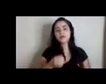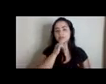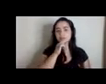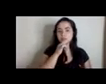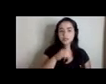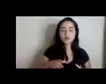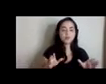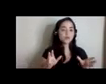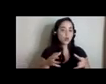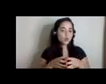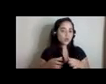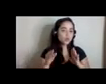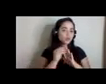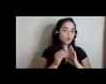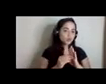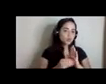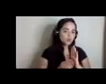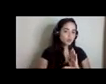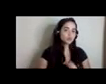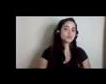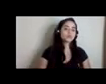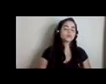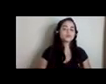da logística, da armazenagem,